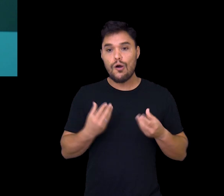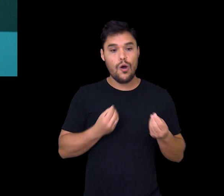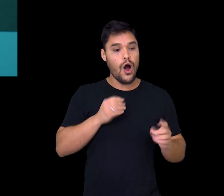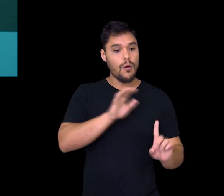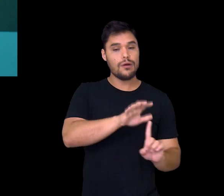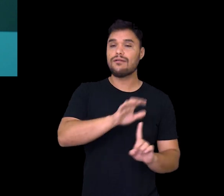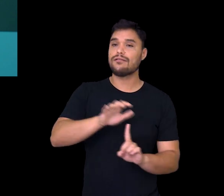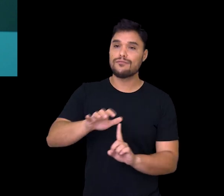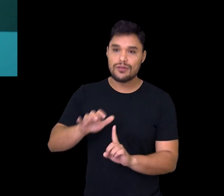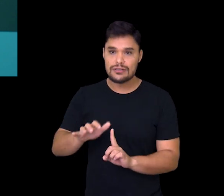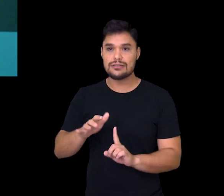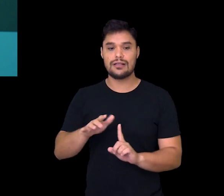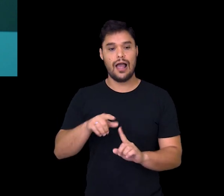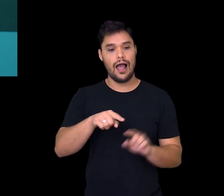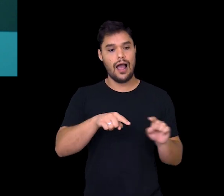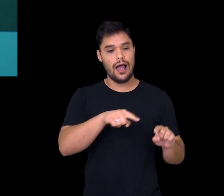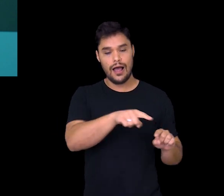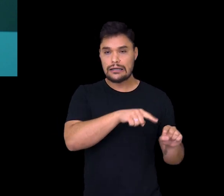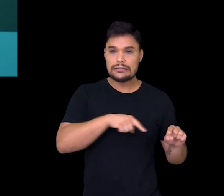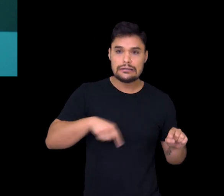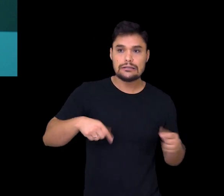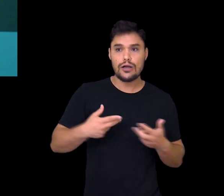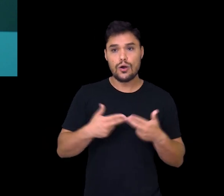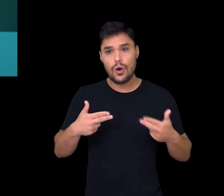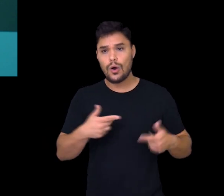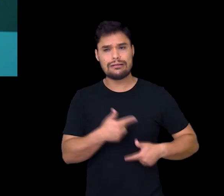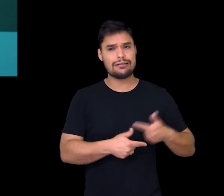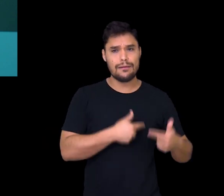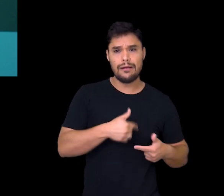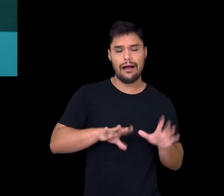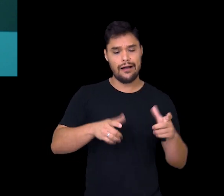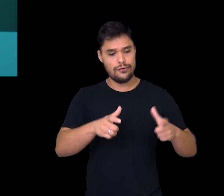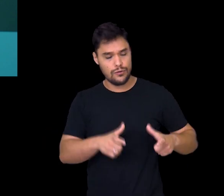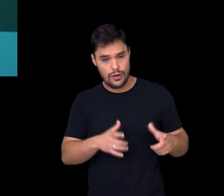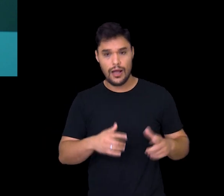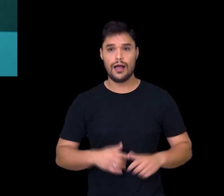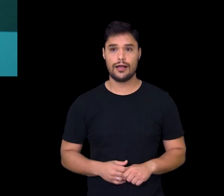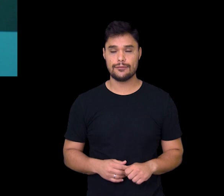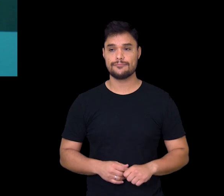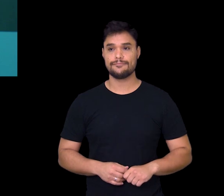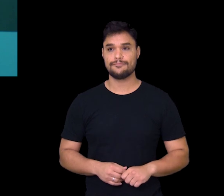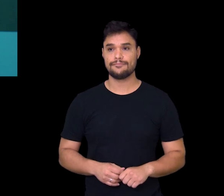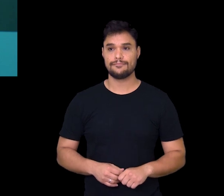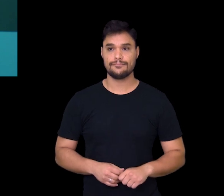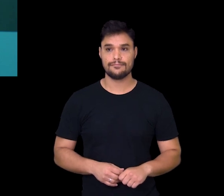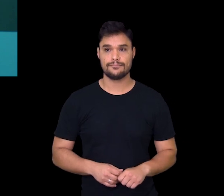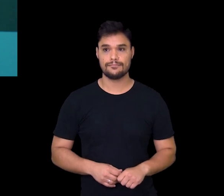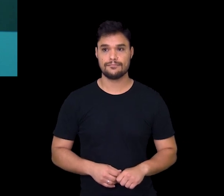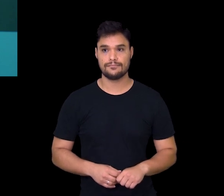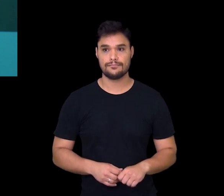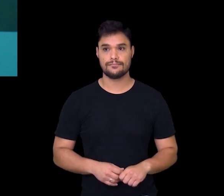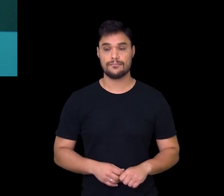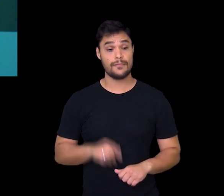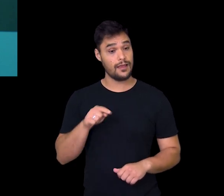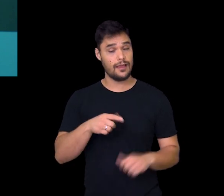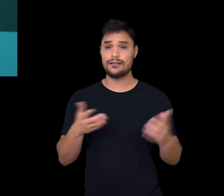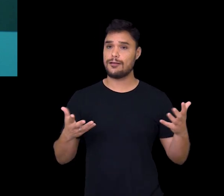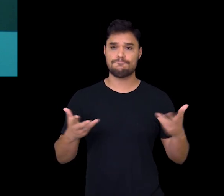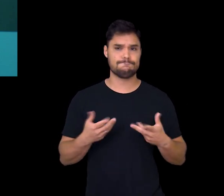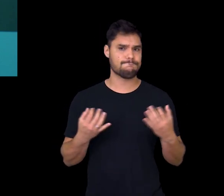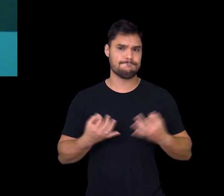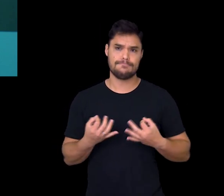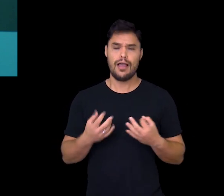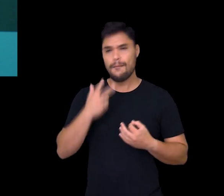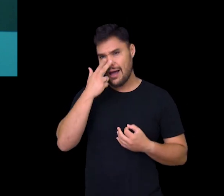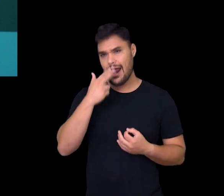de ligações necessárias, de trabalho, de espaço, enfim, de tudo isso. que é fantástico, é um trabalho científico para fazer